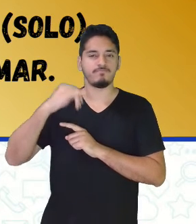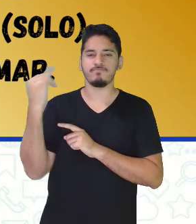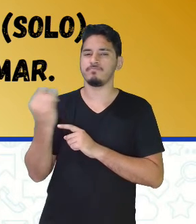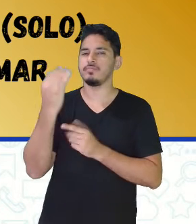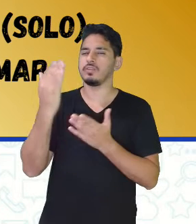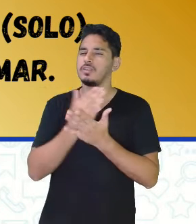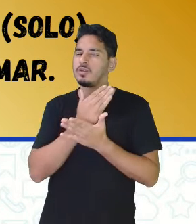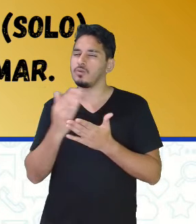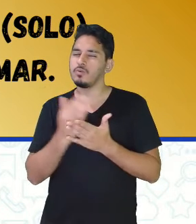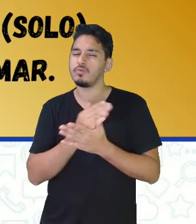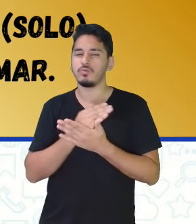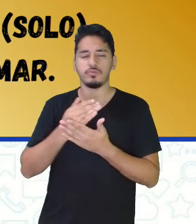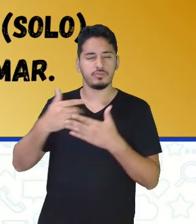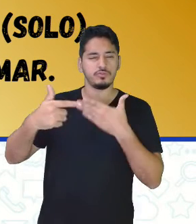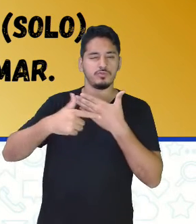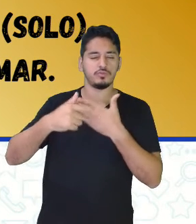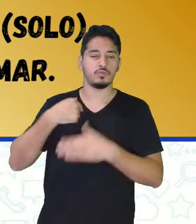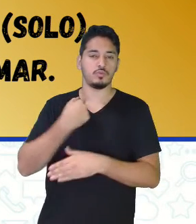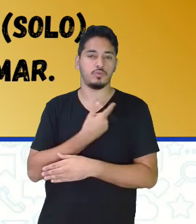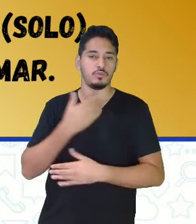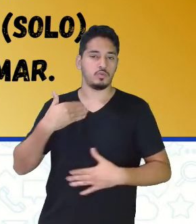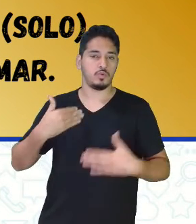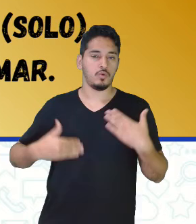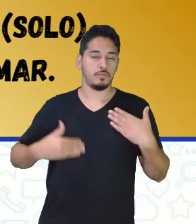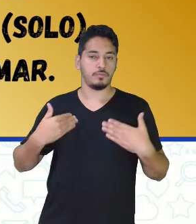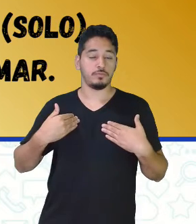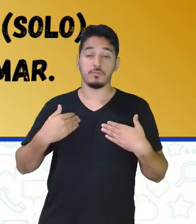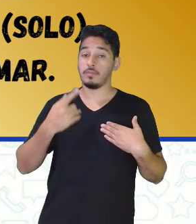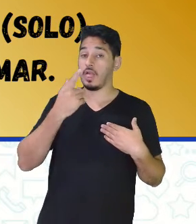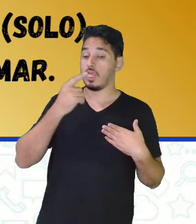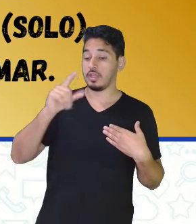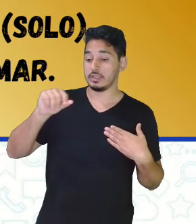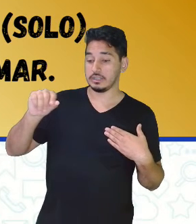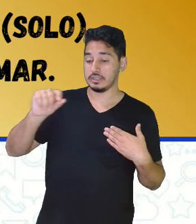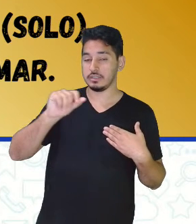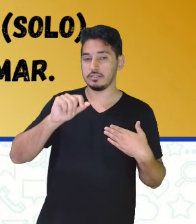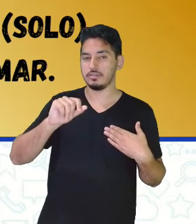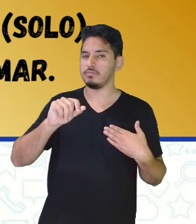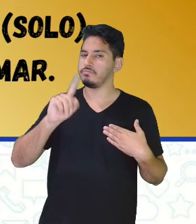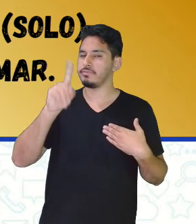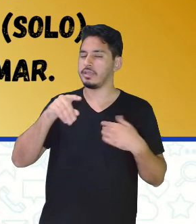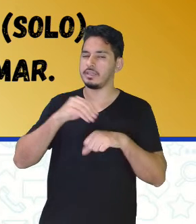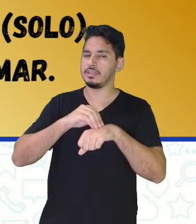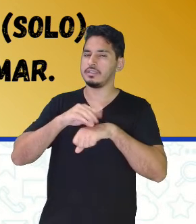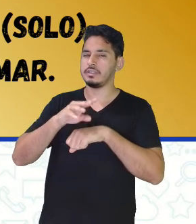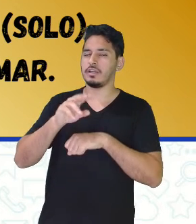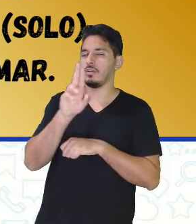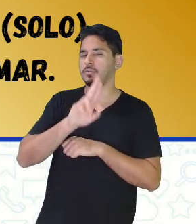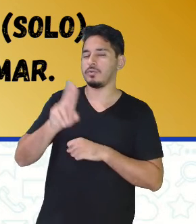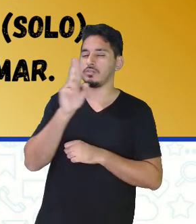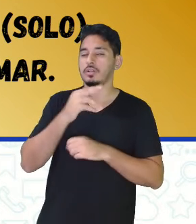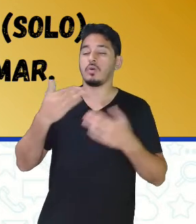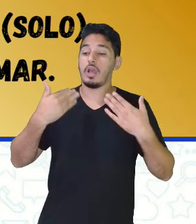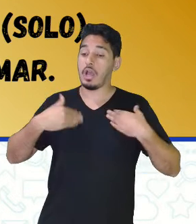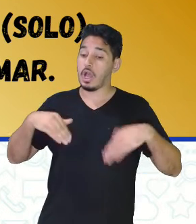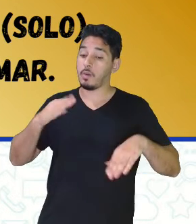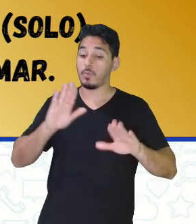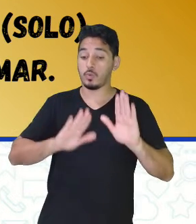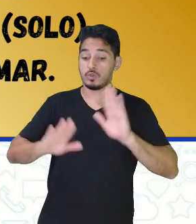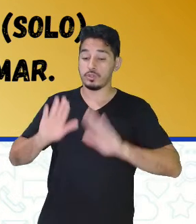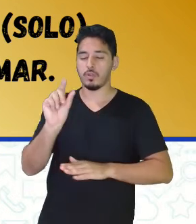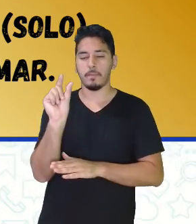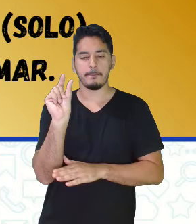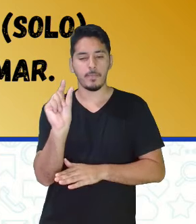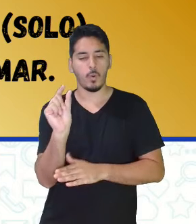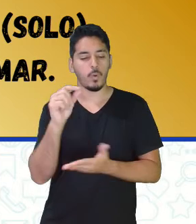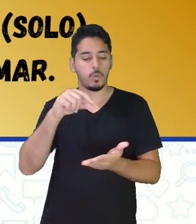algumas funções do nosso corpo. E como o sal, né, é indicado para usar com moderação, em pequenas